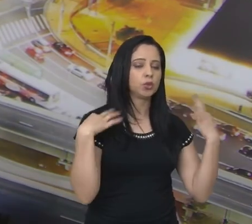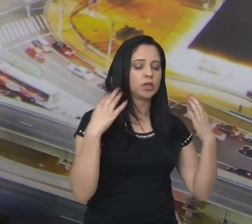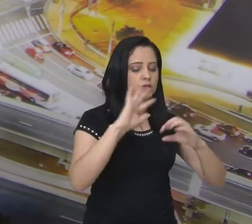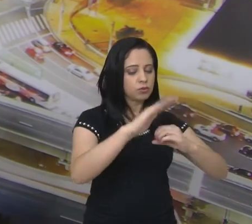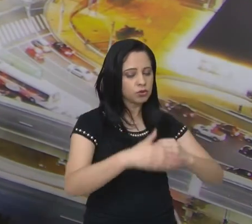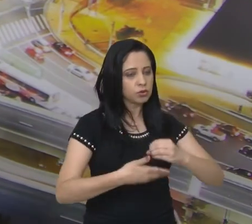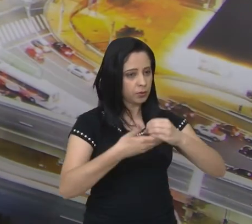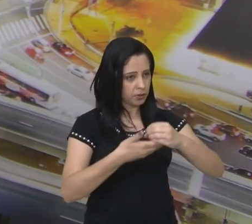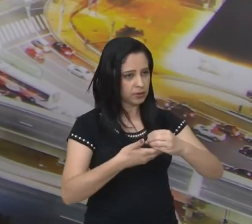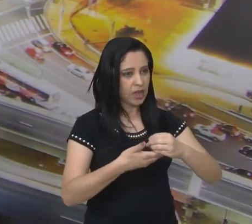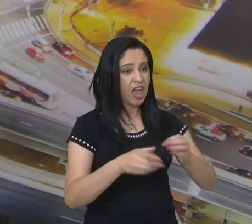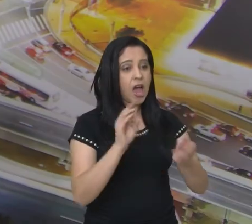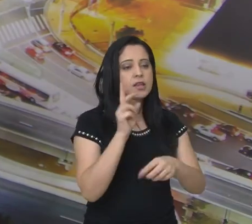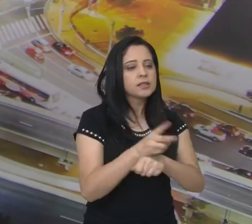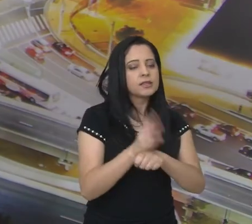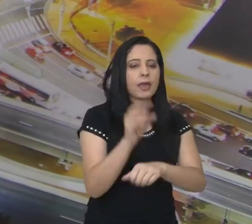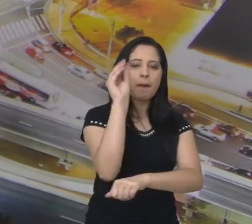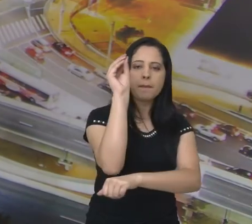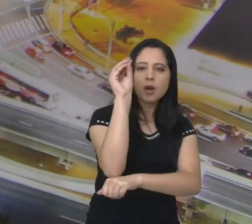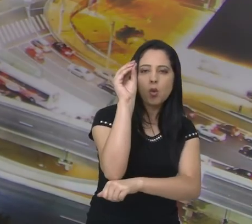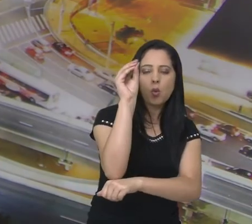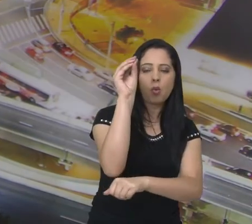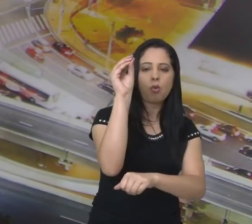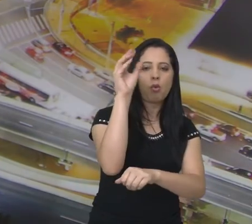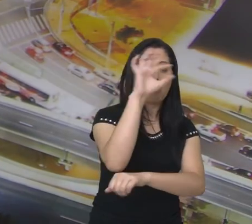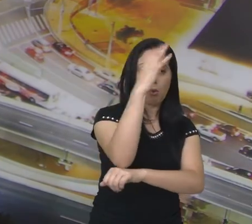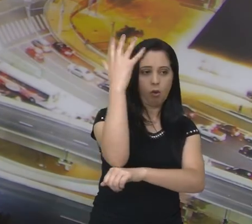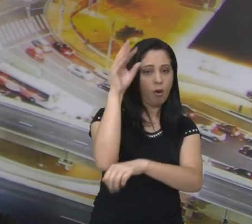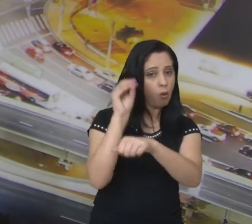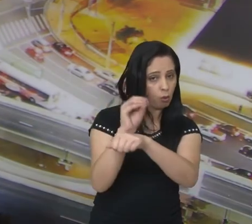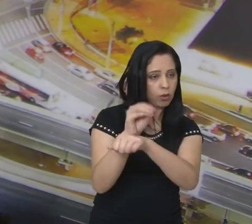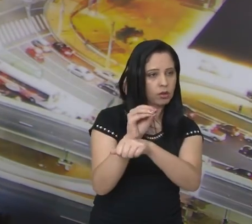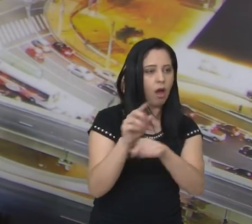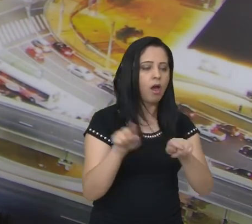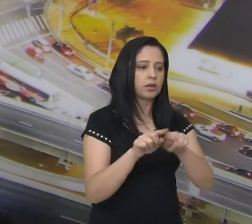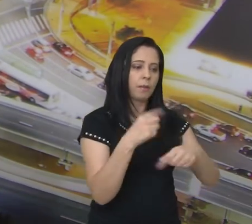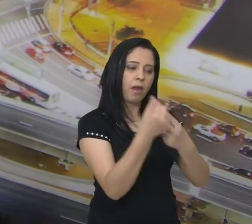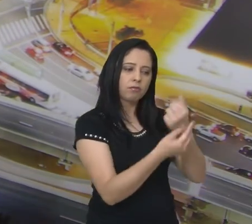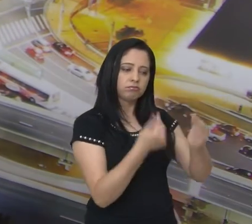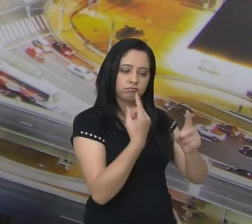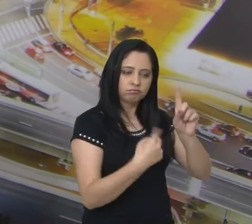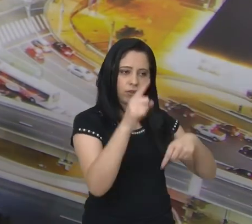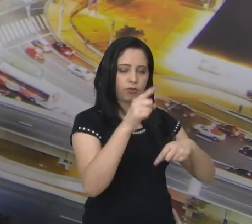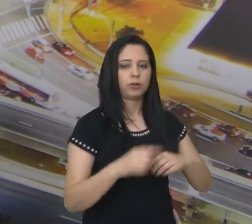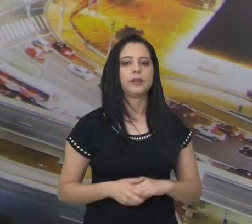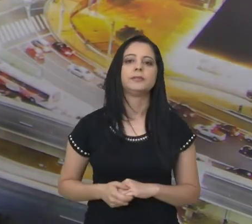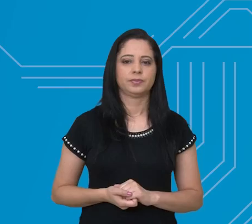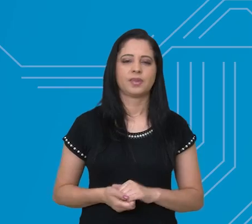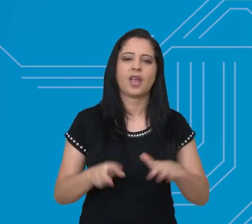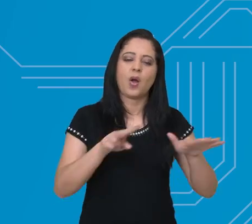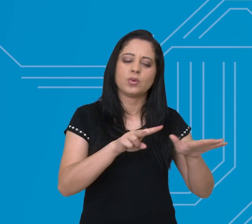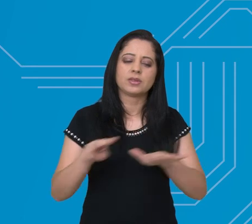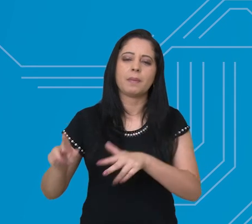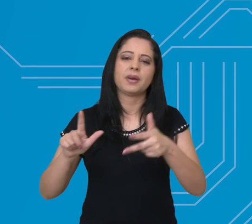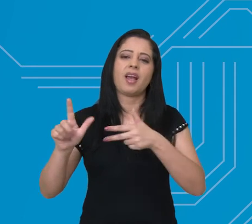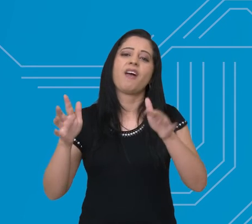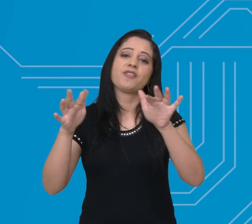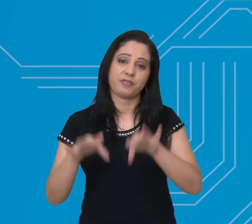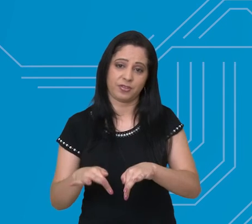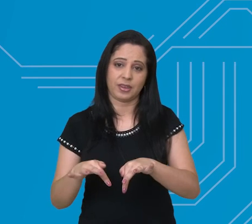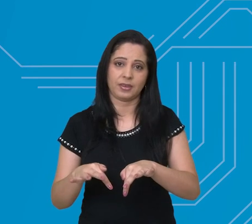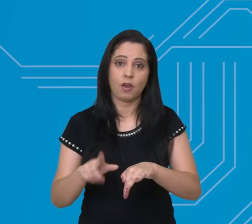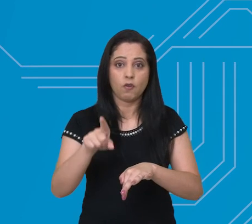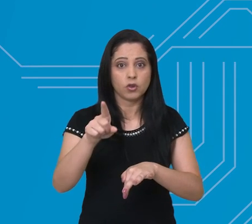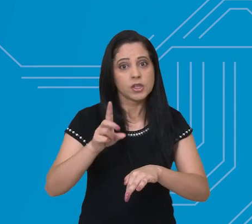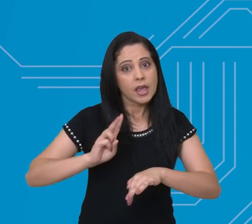Então, esse é o norte do turismo sustentável. Sustentável ambientalmente e economicamente. E o Semana Legislativa